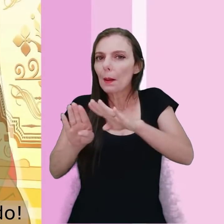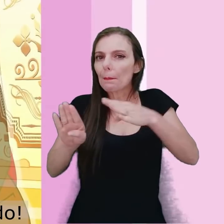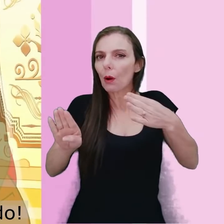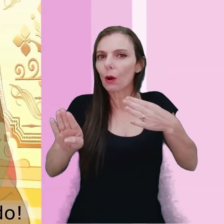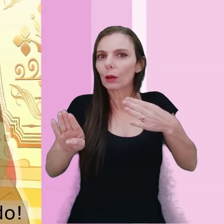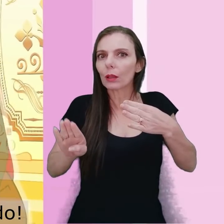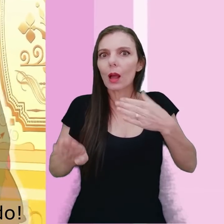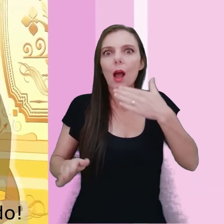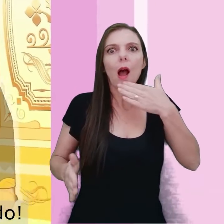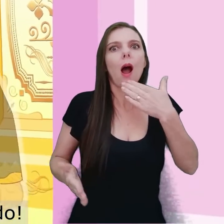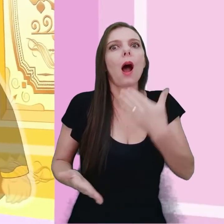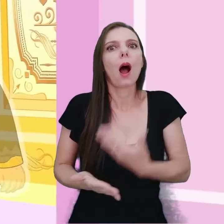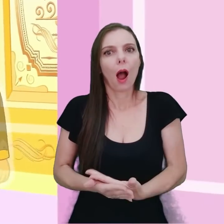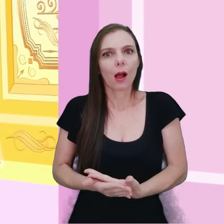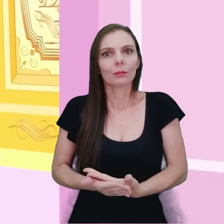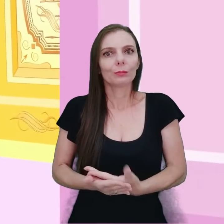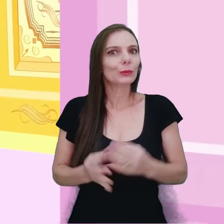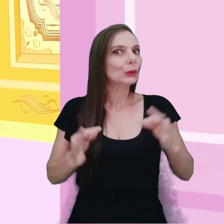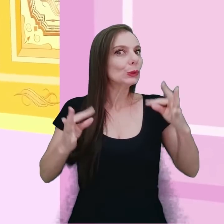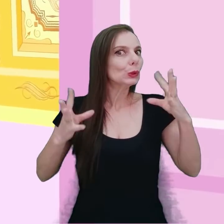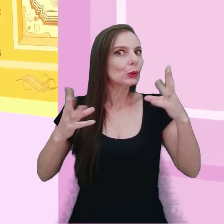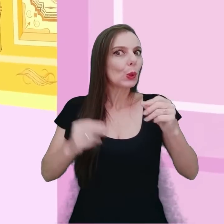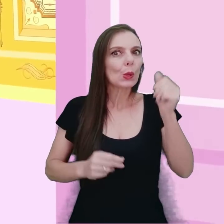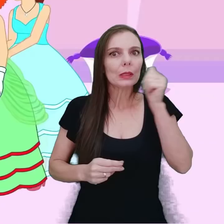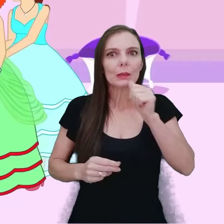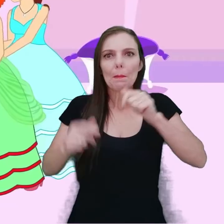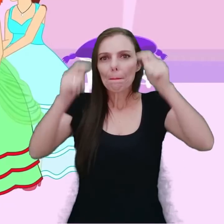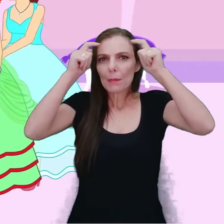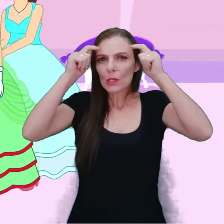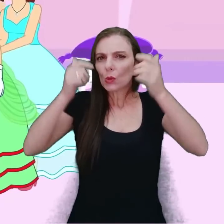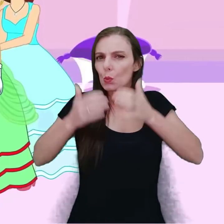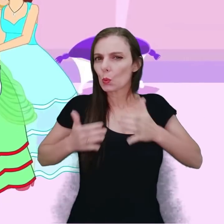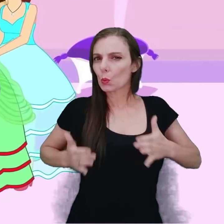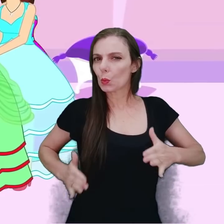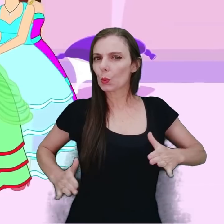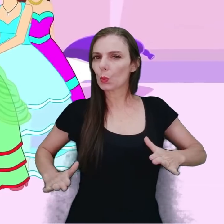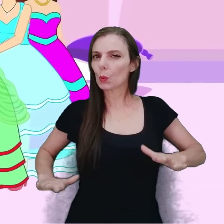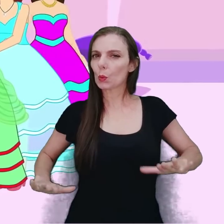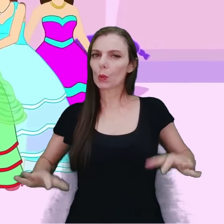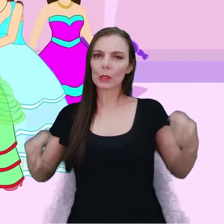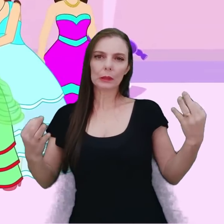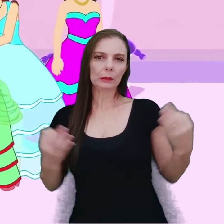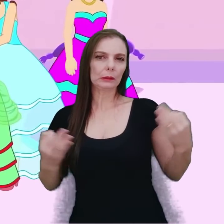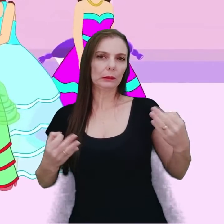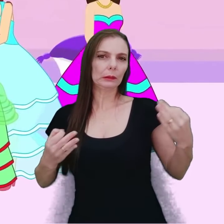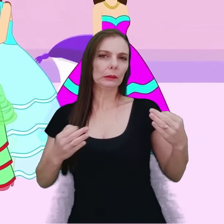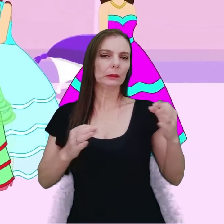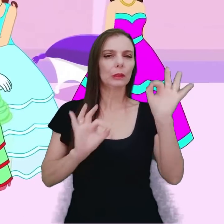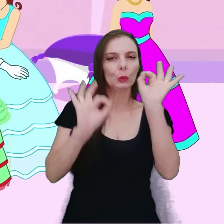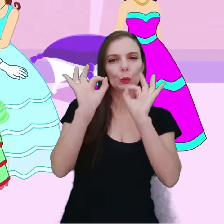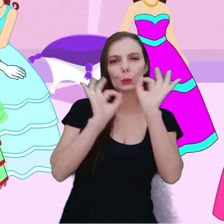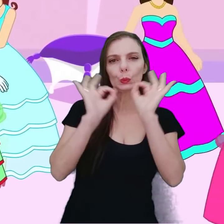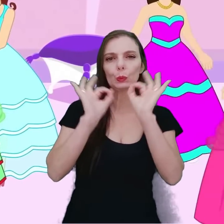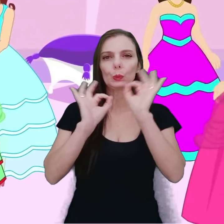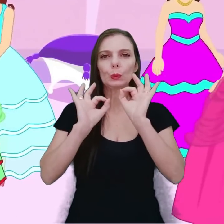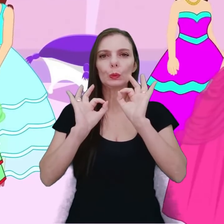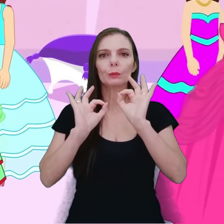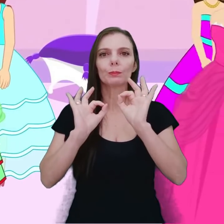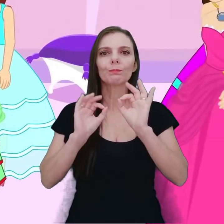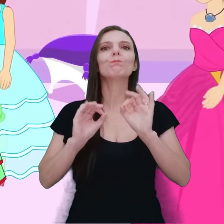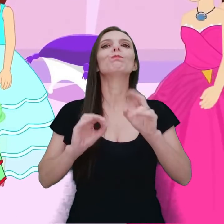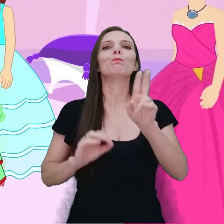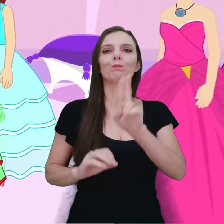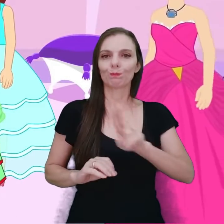acreditou no que estava vendo. Todas as princesas estavam com um vestido de baile maquiadas e com o cabelo feito